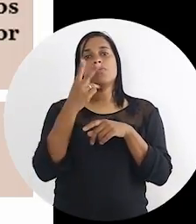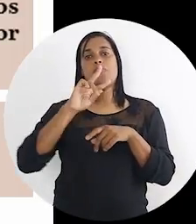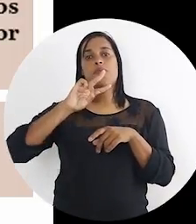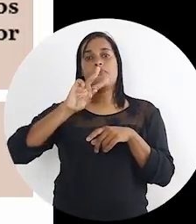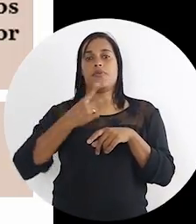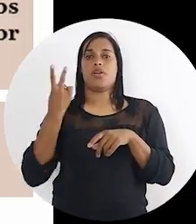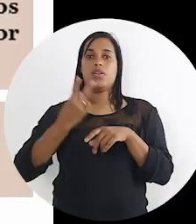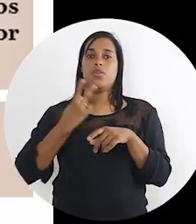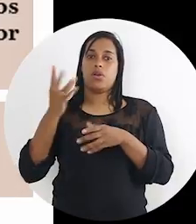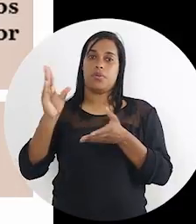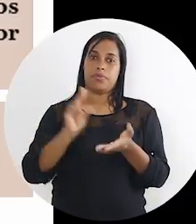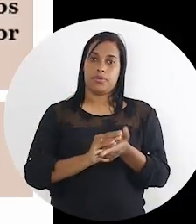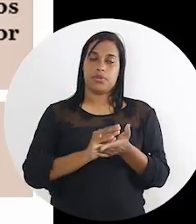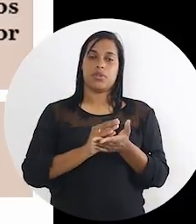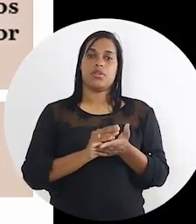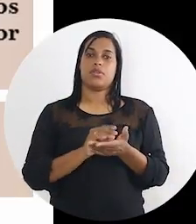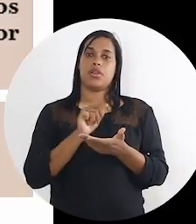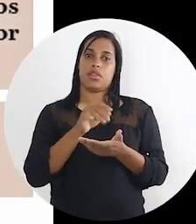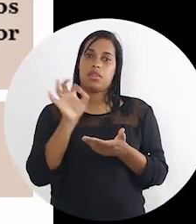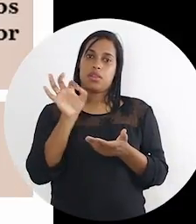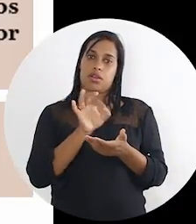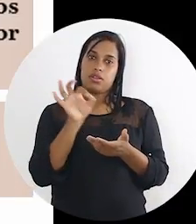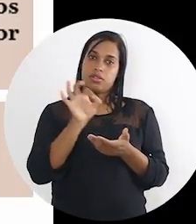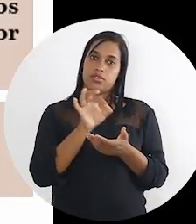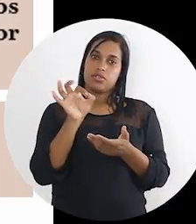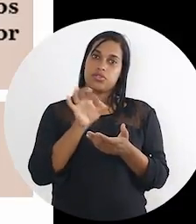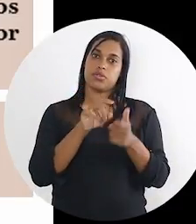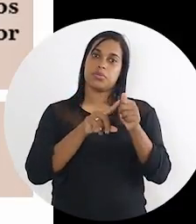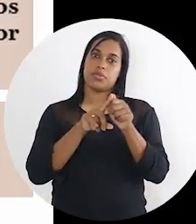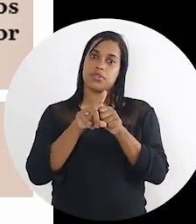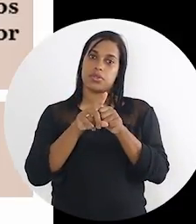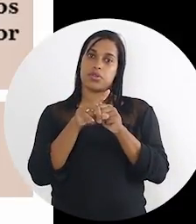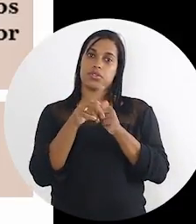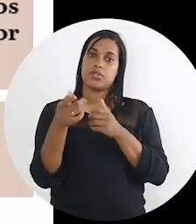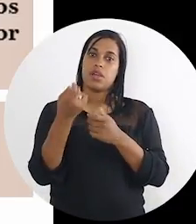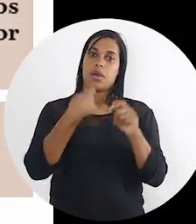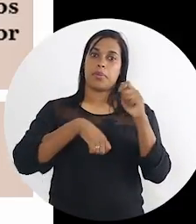valor investido. A que taxa mensal esse capital foi aplicado?